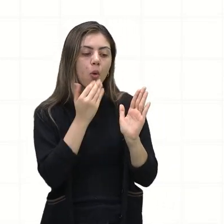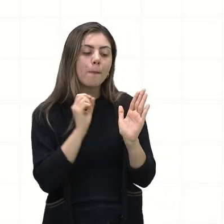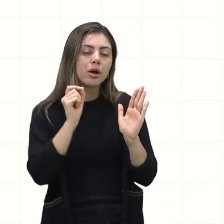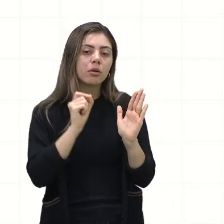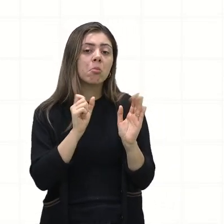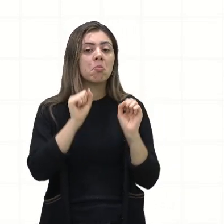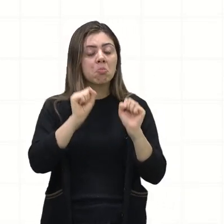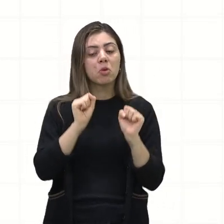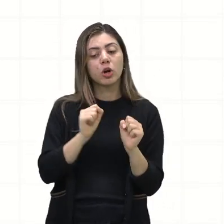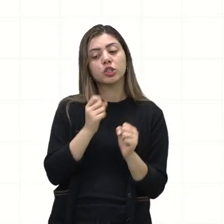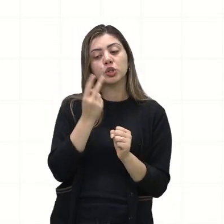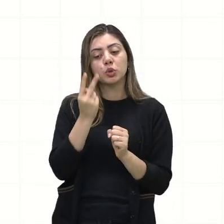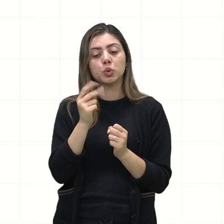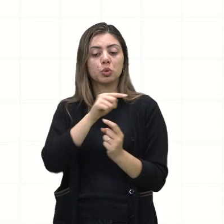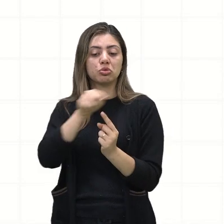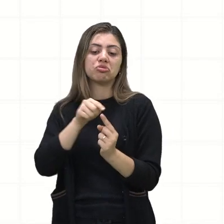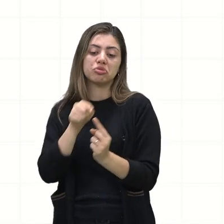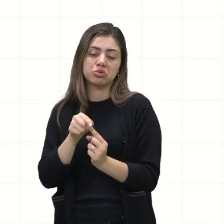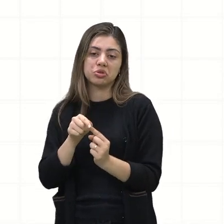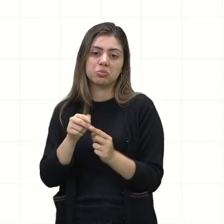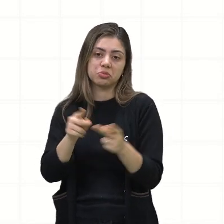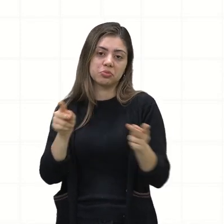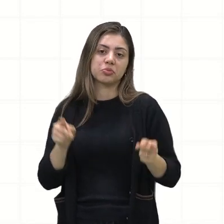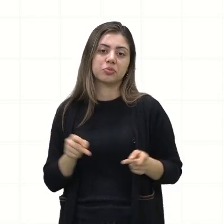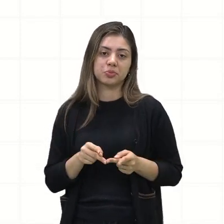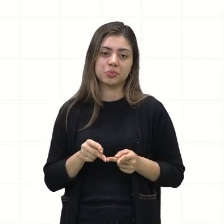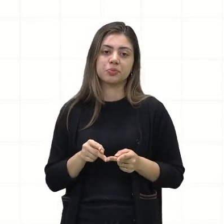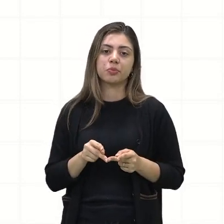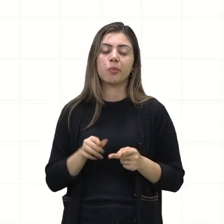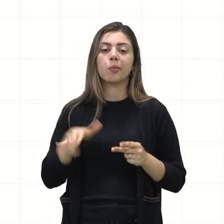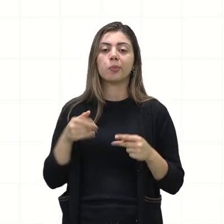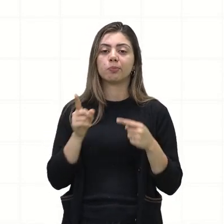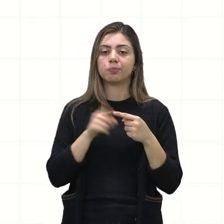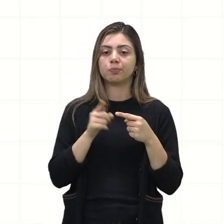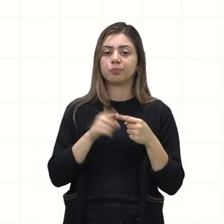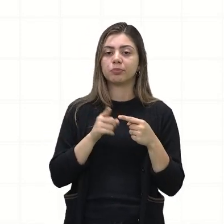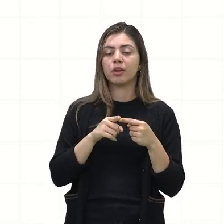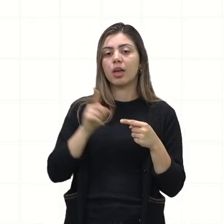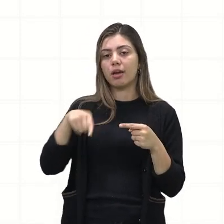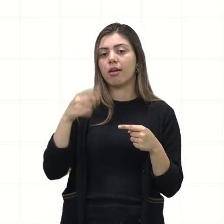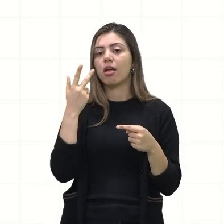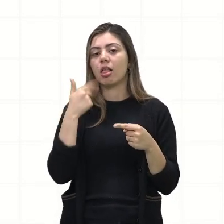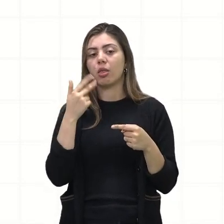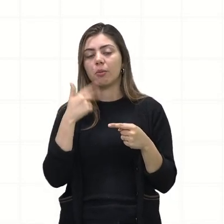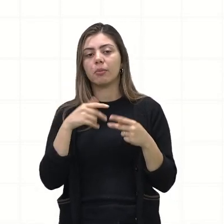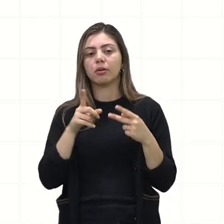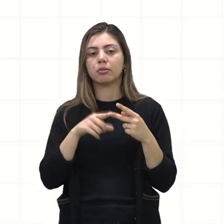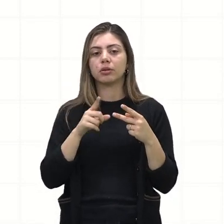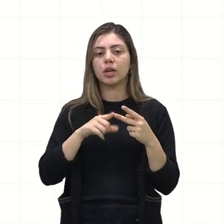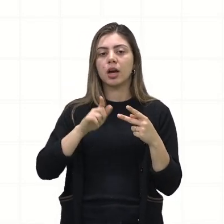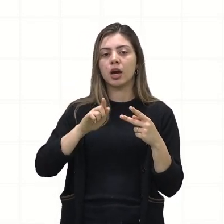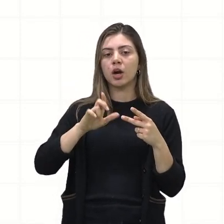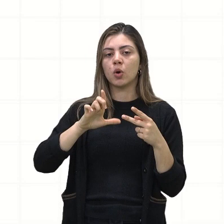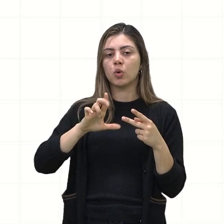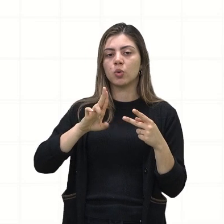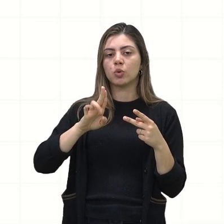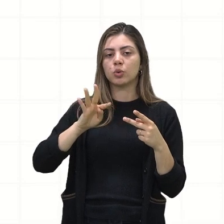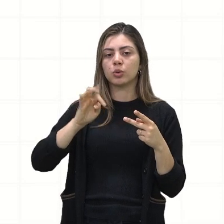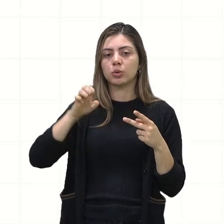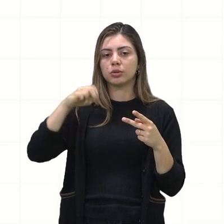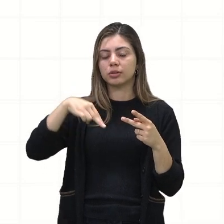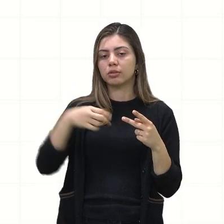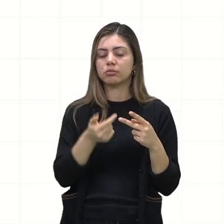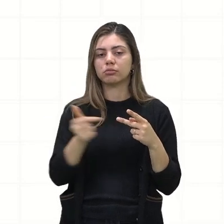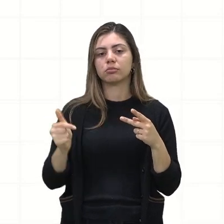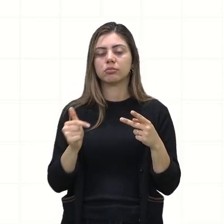optar por 2 tipos de massas. Né? Quais são elas? Ele pode optar pela tradicional